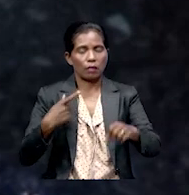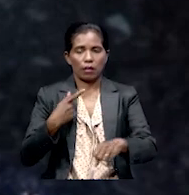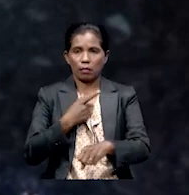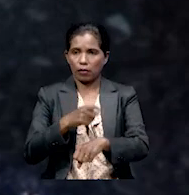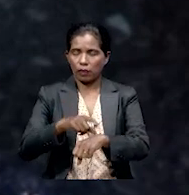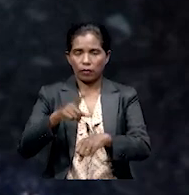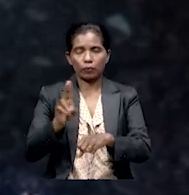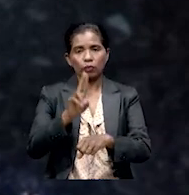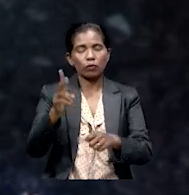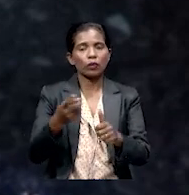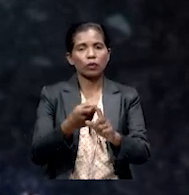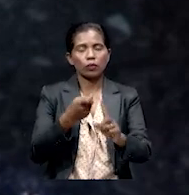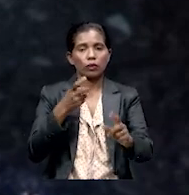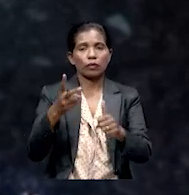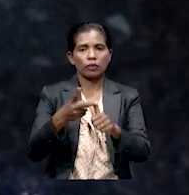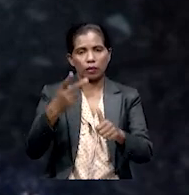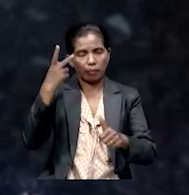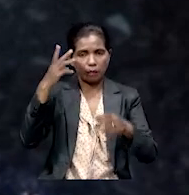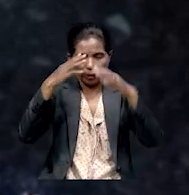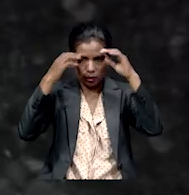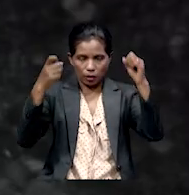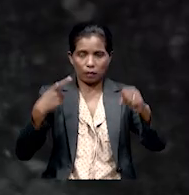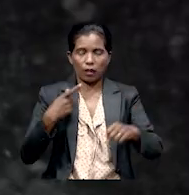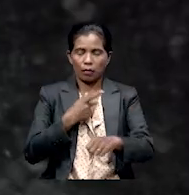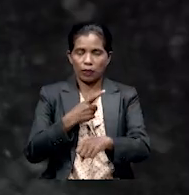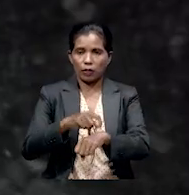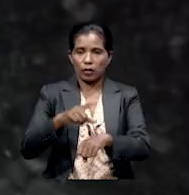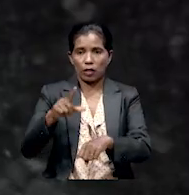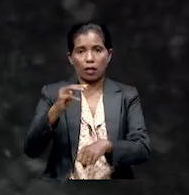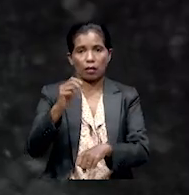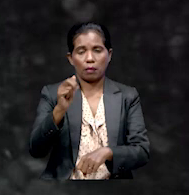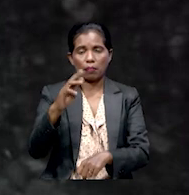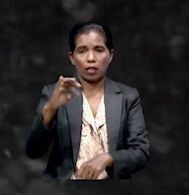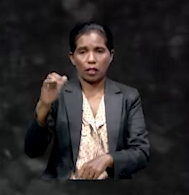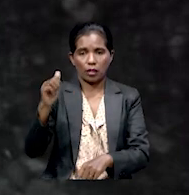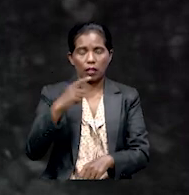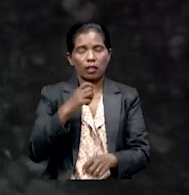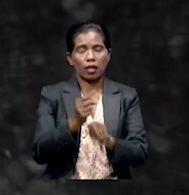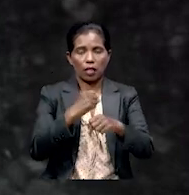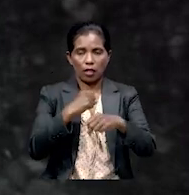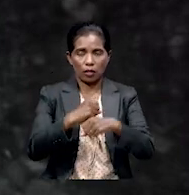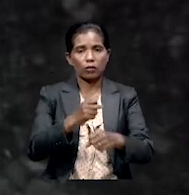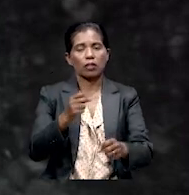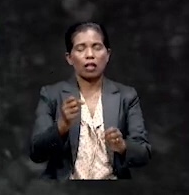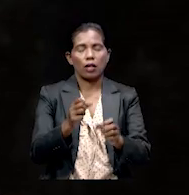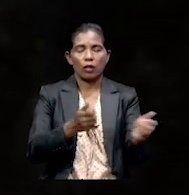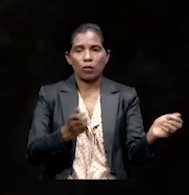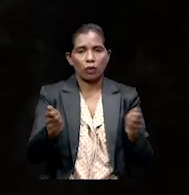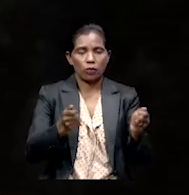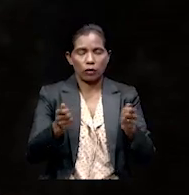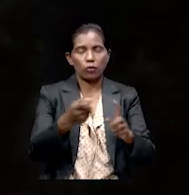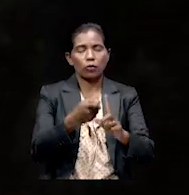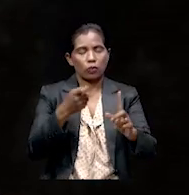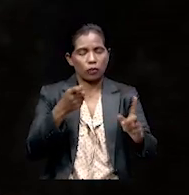husi vice-presidente Parlamento Nacional, Maria Angelina López Sarmento, lebe conduzo sinia Kabeng Rasik, bakufila ia